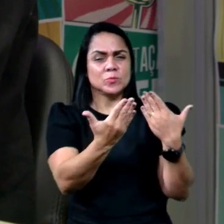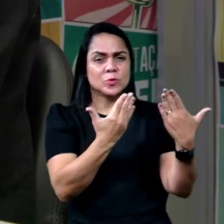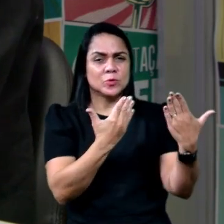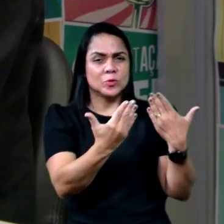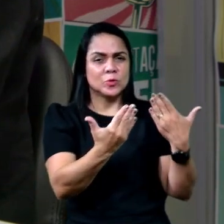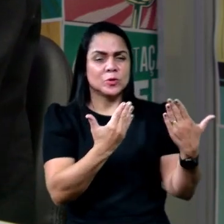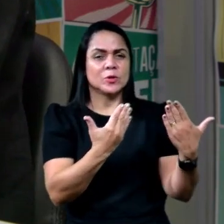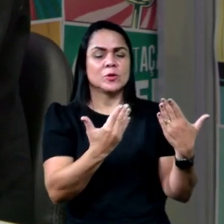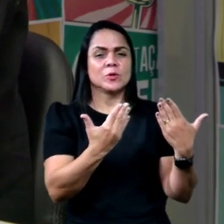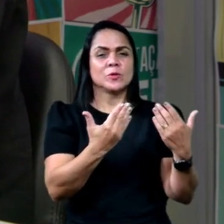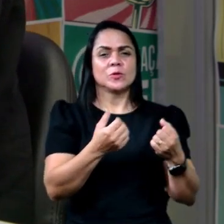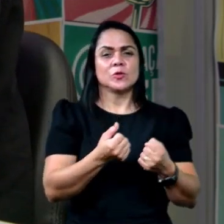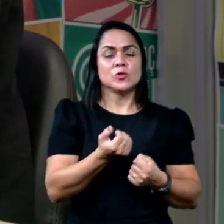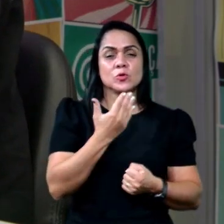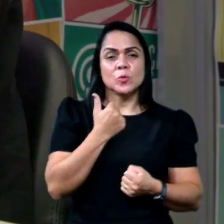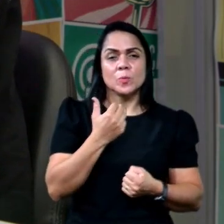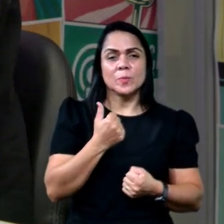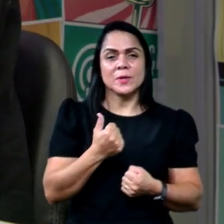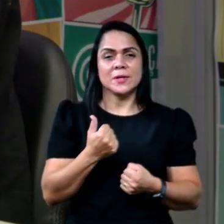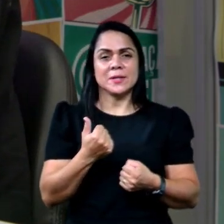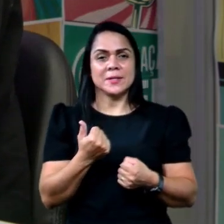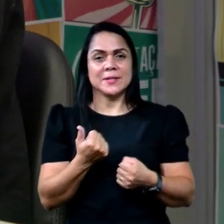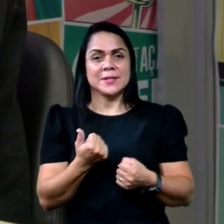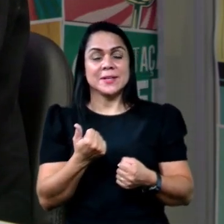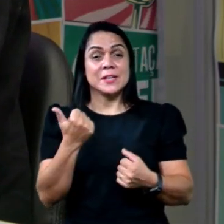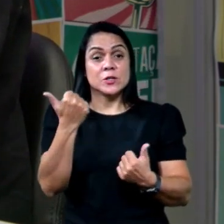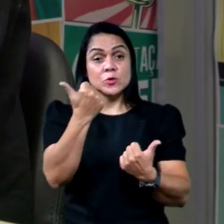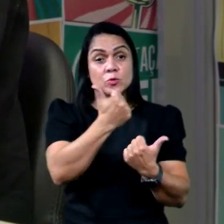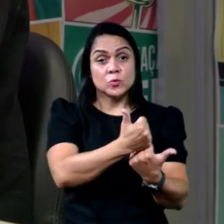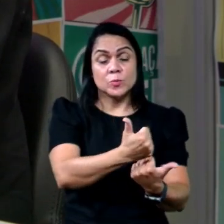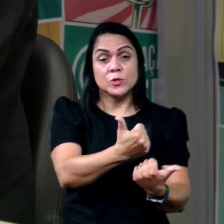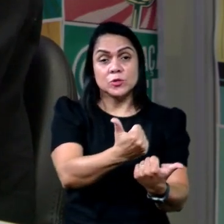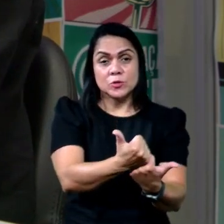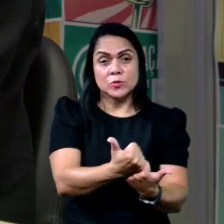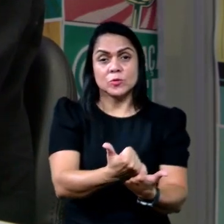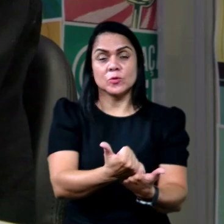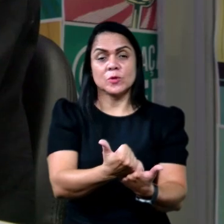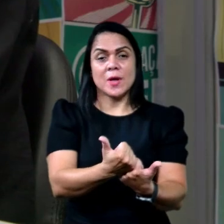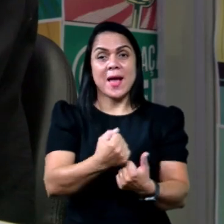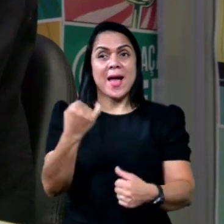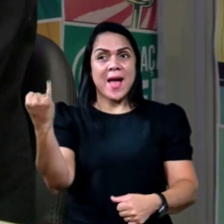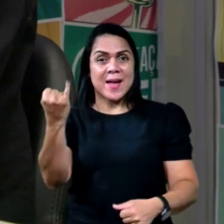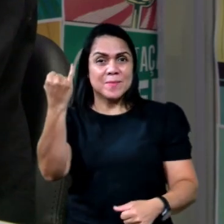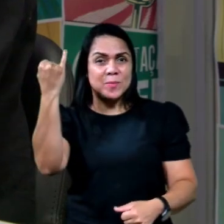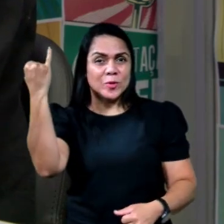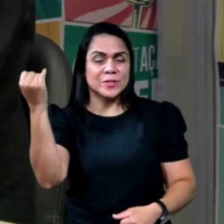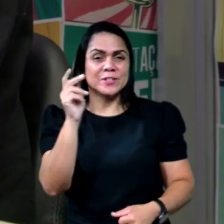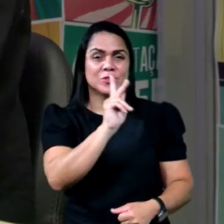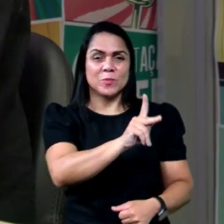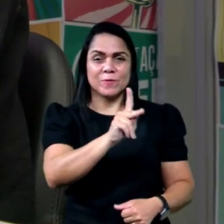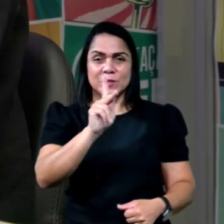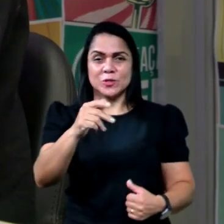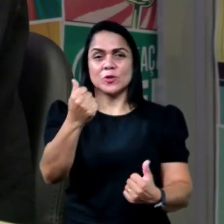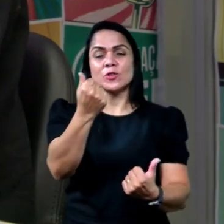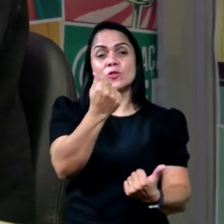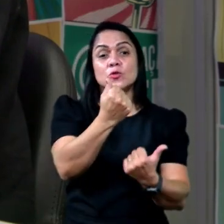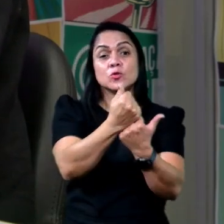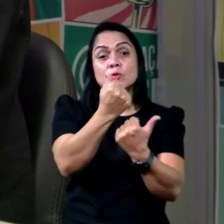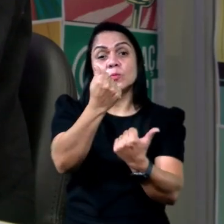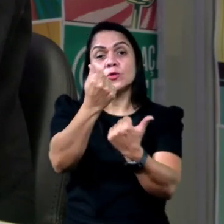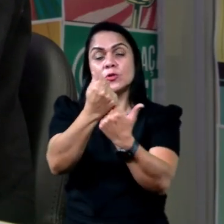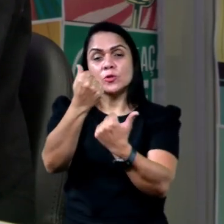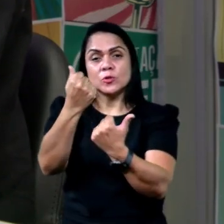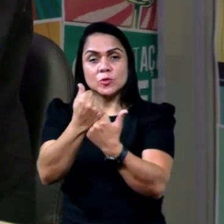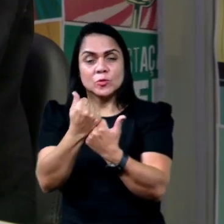professora Bruna, que eram substitutas. Vale aqui ressaltar a importância de professoras substitutas que se engajem na